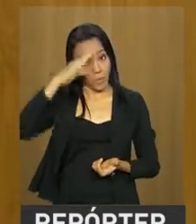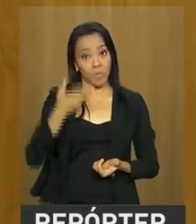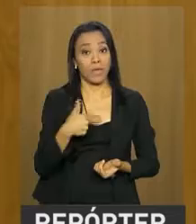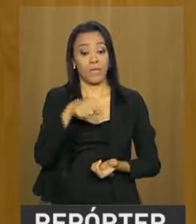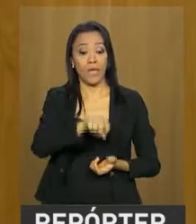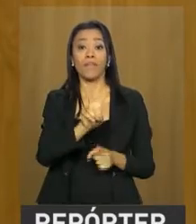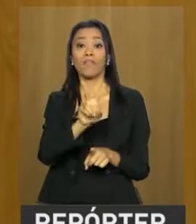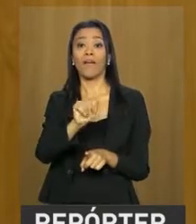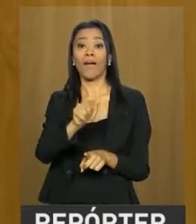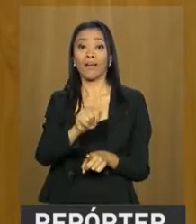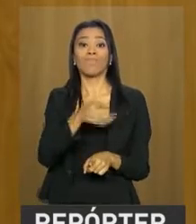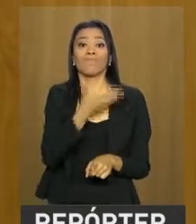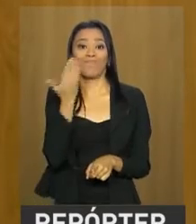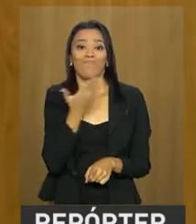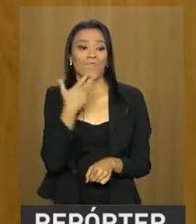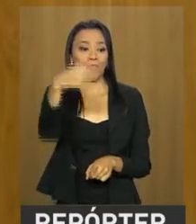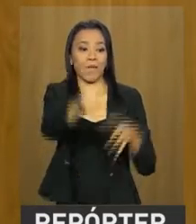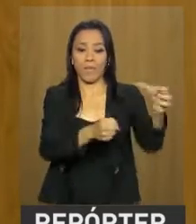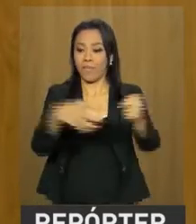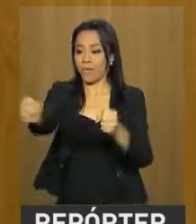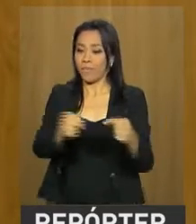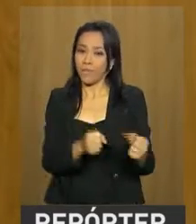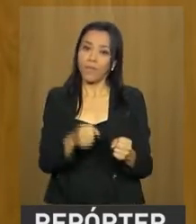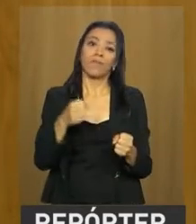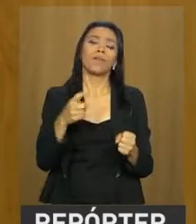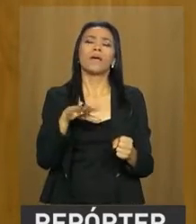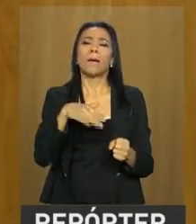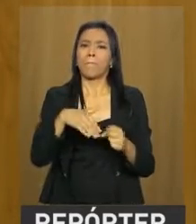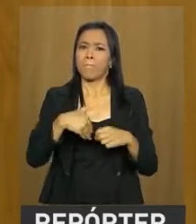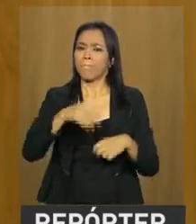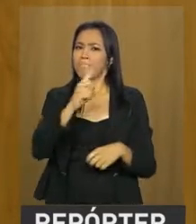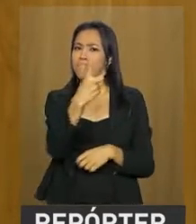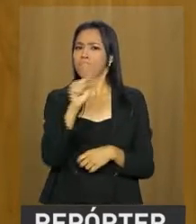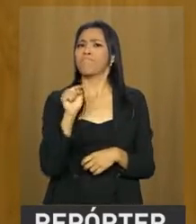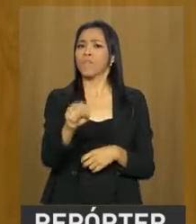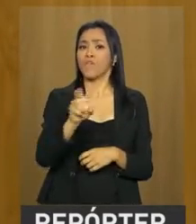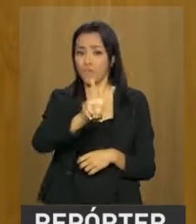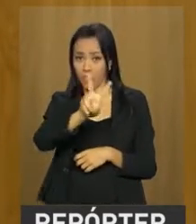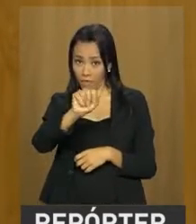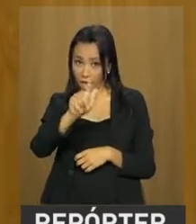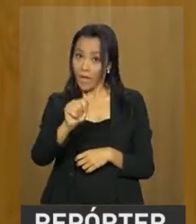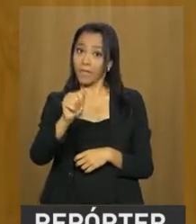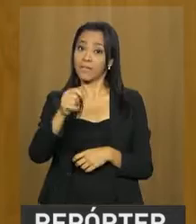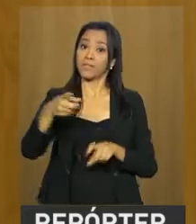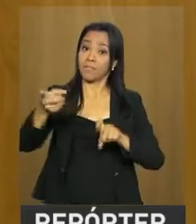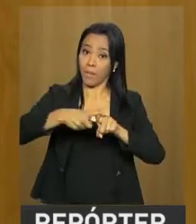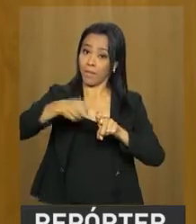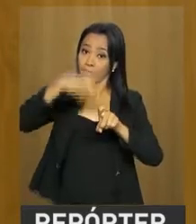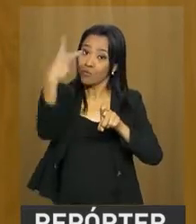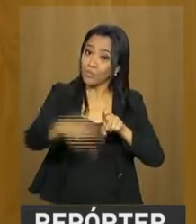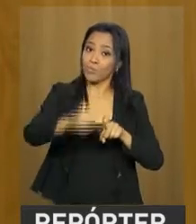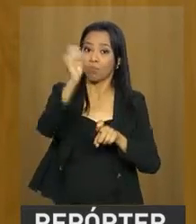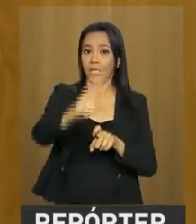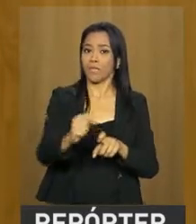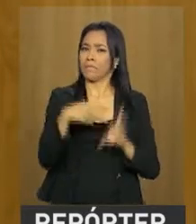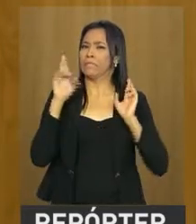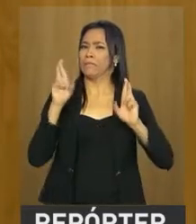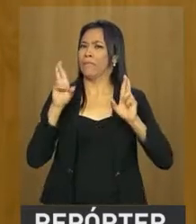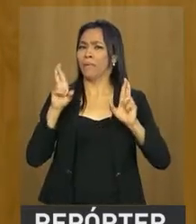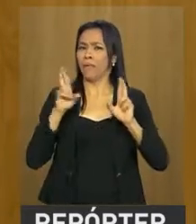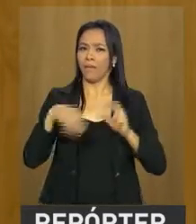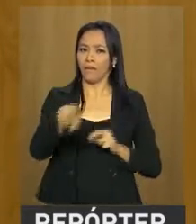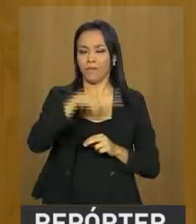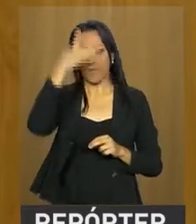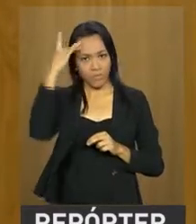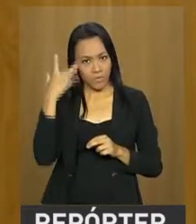capitais, regiões metropolitanas, e abrimos um edital para 1.000 vagas de médicos brasileiros. Esperamos que os brasileiros venham e